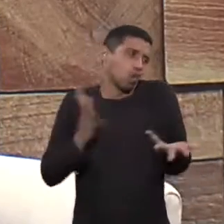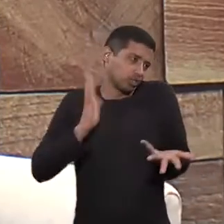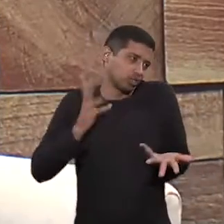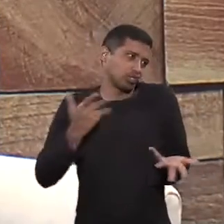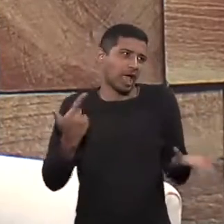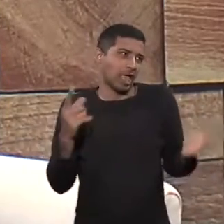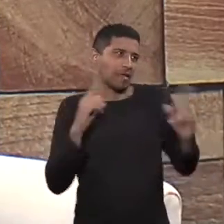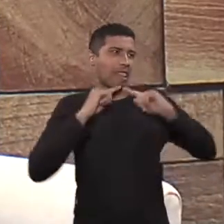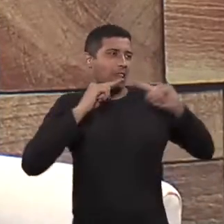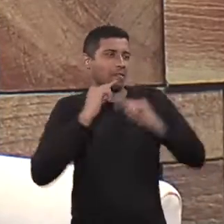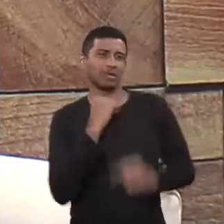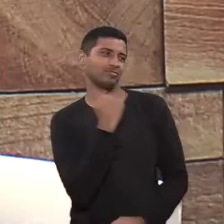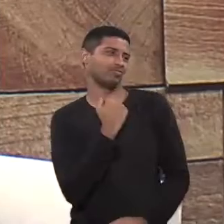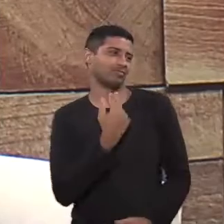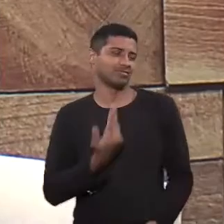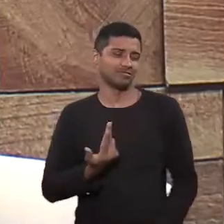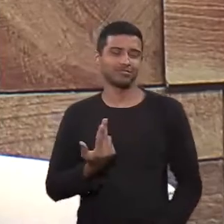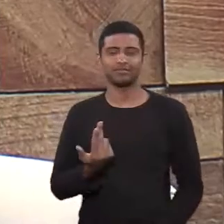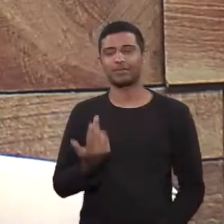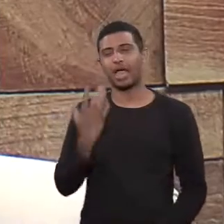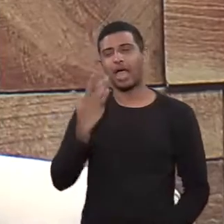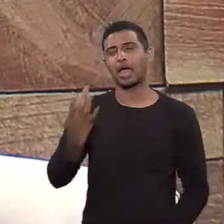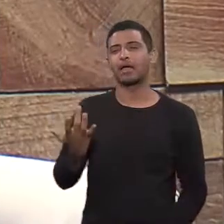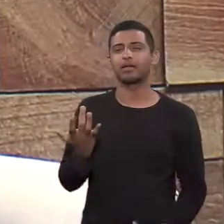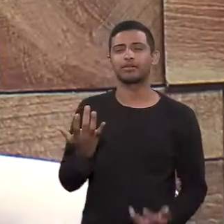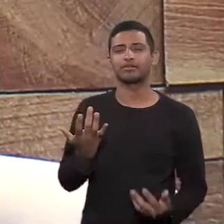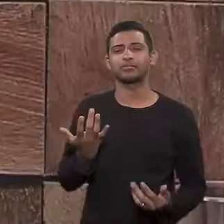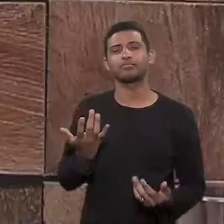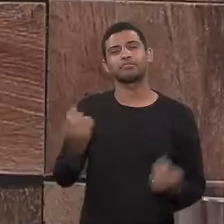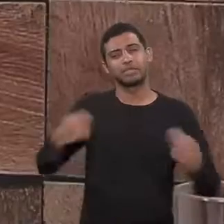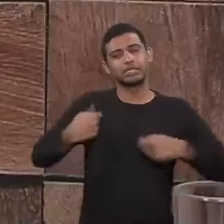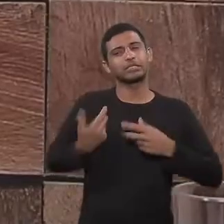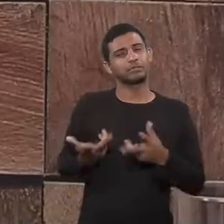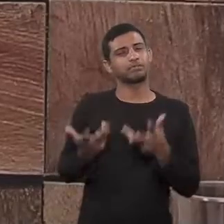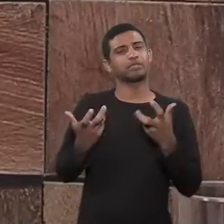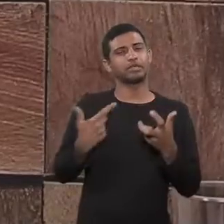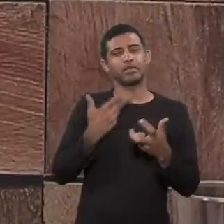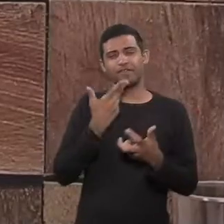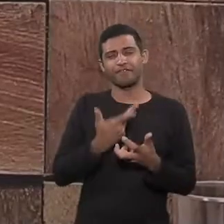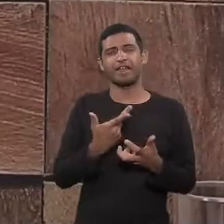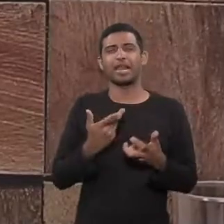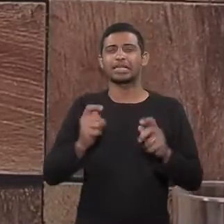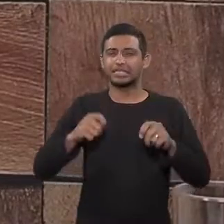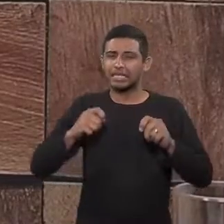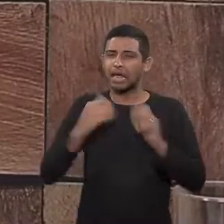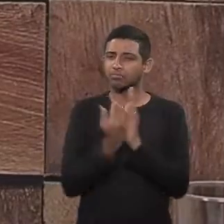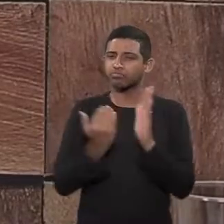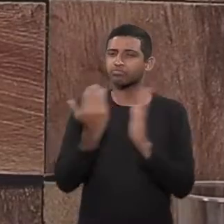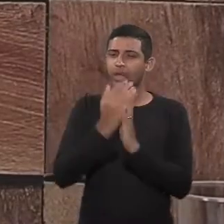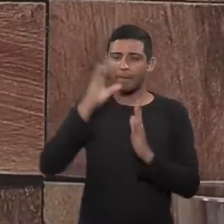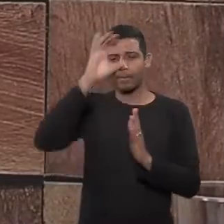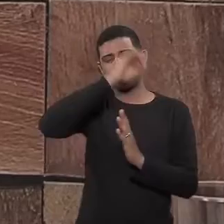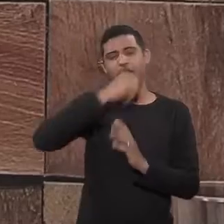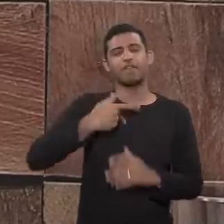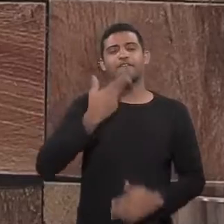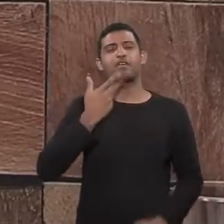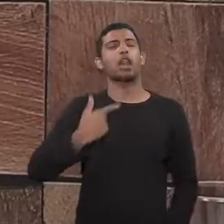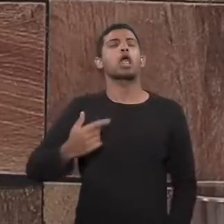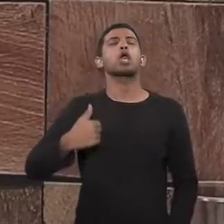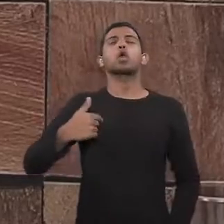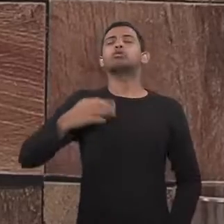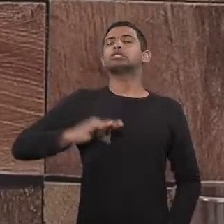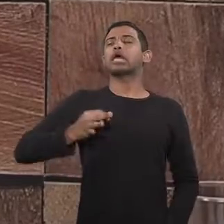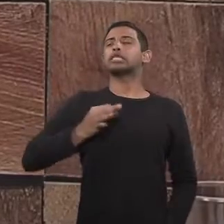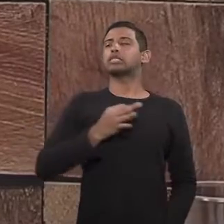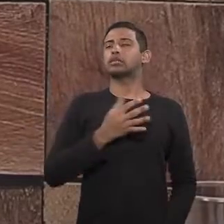seu trabalho, pela qualidade do seu trabalho, que hoje já é inquestionável? Eu acho que a gente tem que reconhecer que sempre existe algo